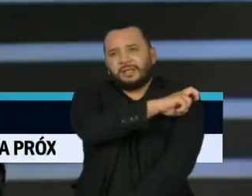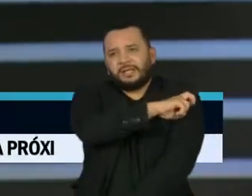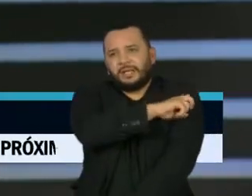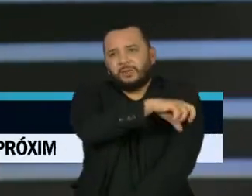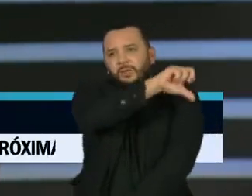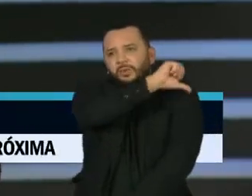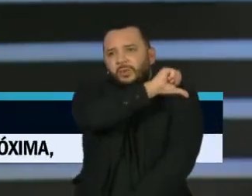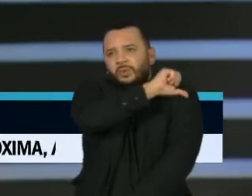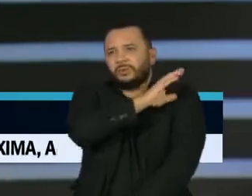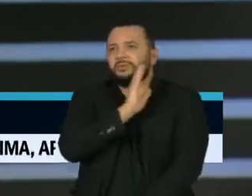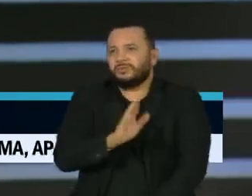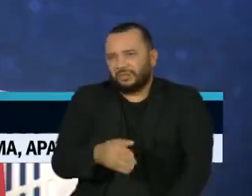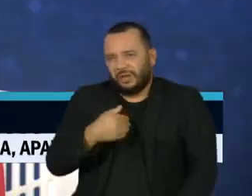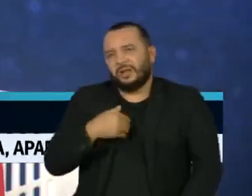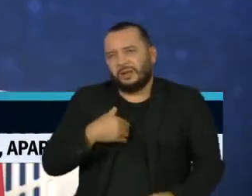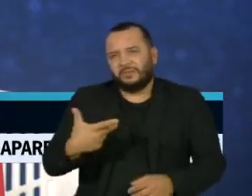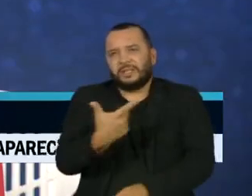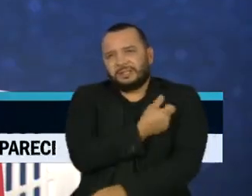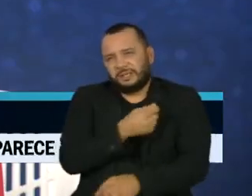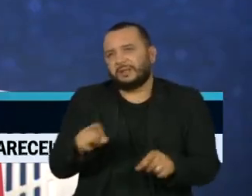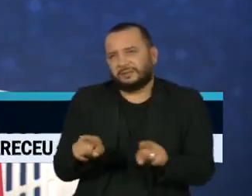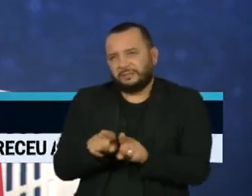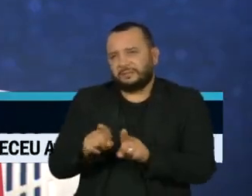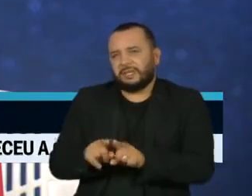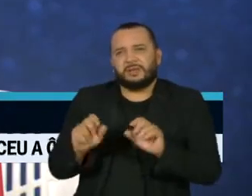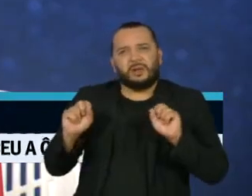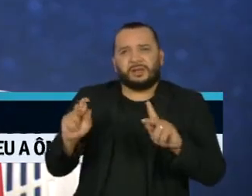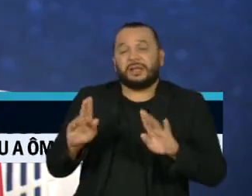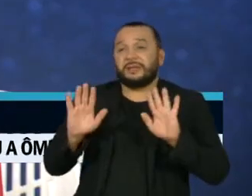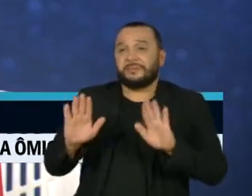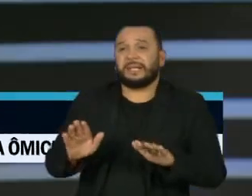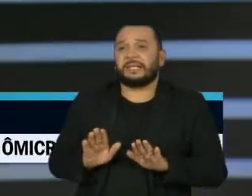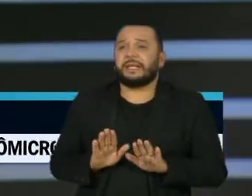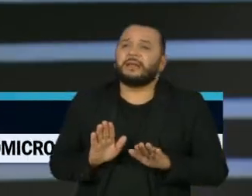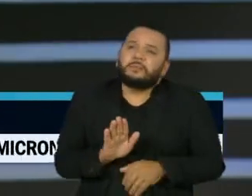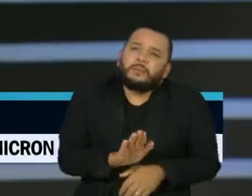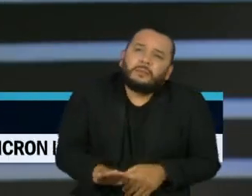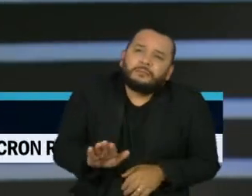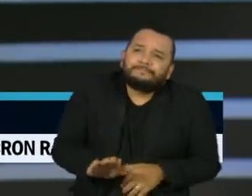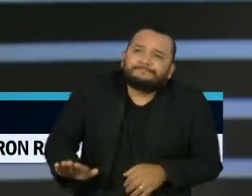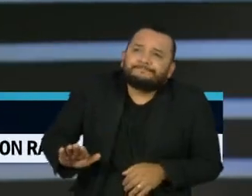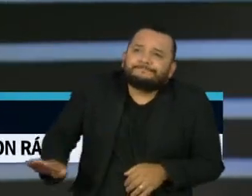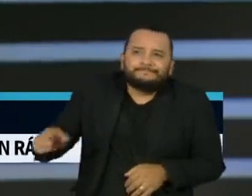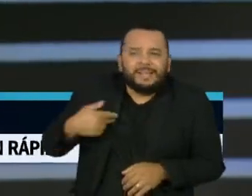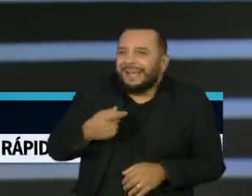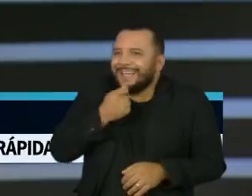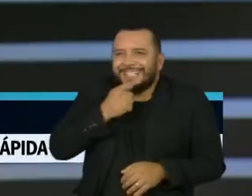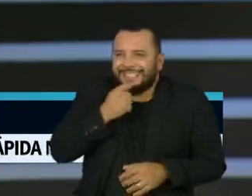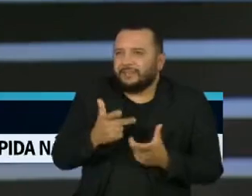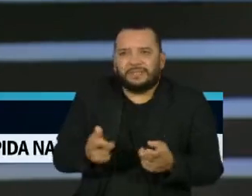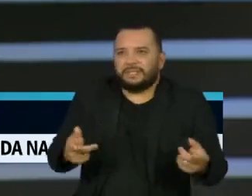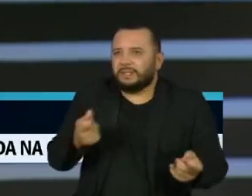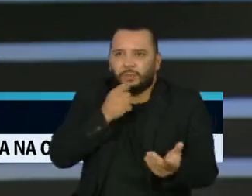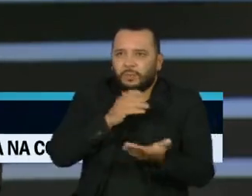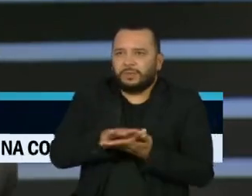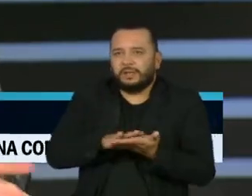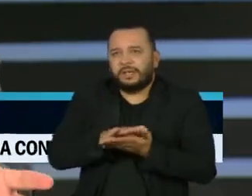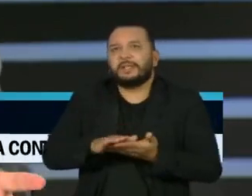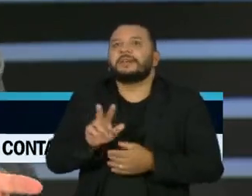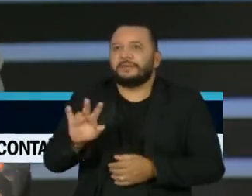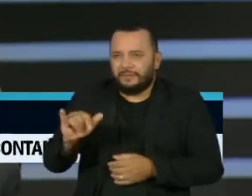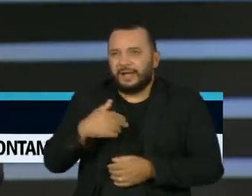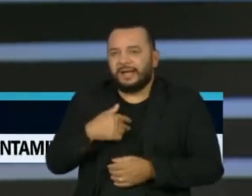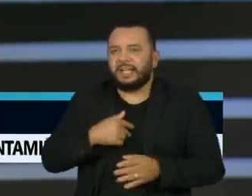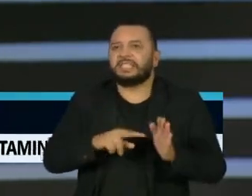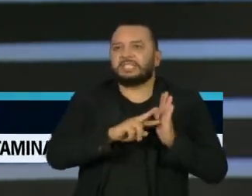mais velho já estão vacinados então isso aí já tá mais garantido O problema é que as crianças pequenas ainda vão tá no processo de vacinação e vai ter claro uma queda de